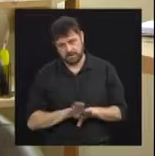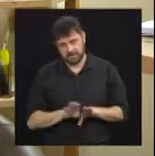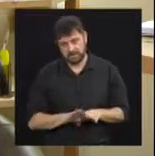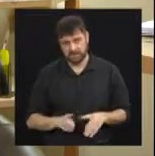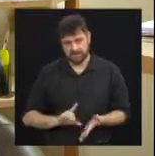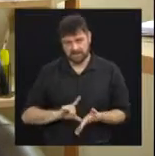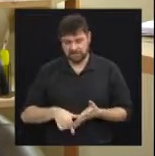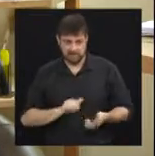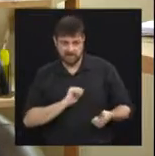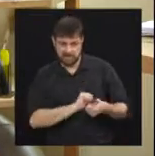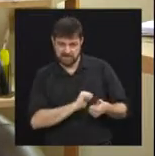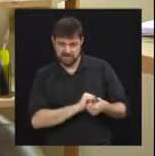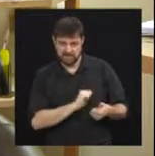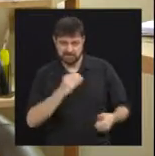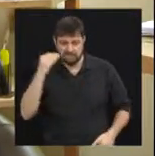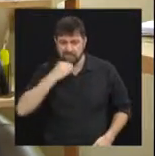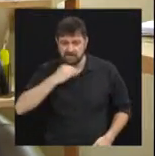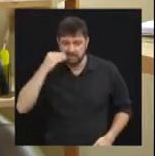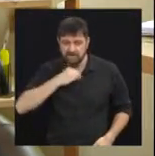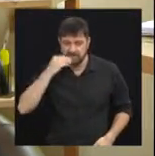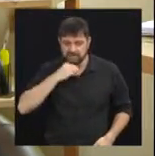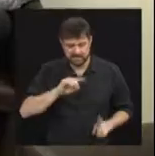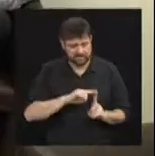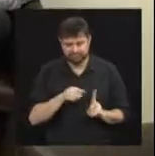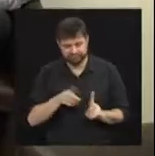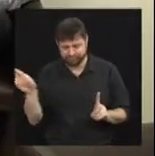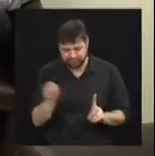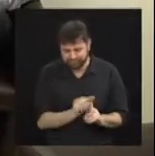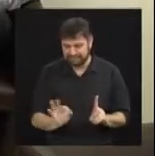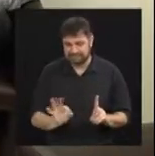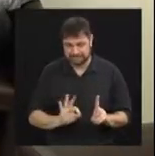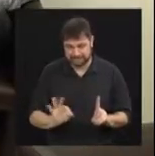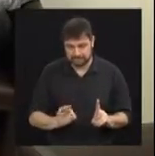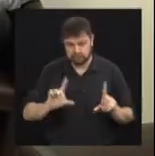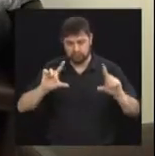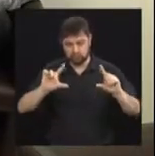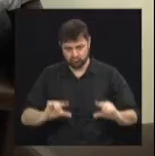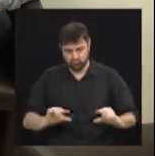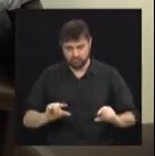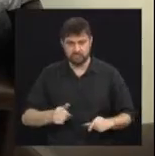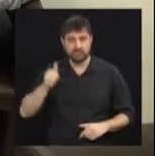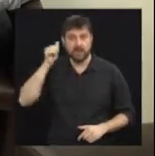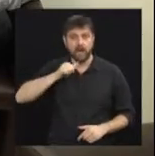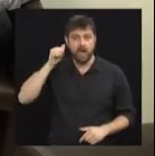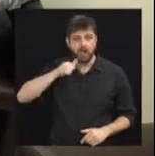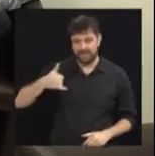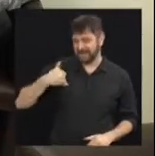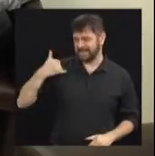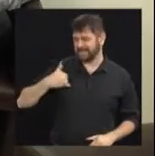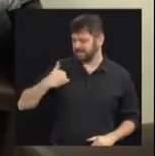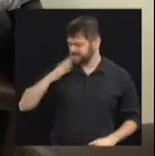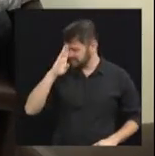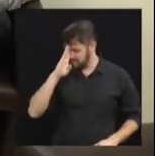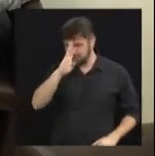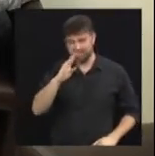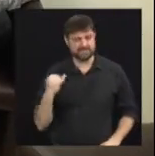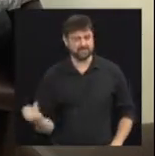análise, perder qualidade significa diminuir a chance de gravidez. Por isso que nas mulheres o fator idade é um fator